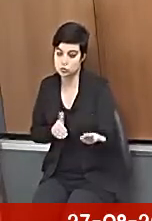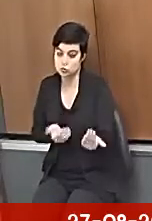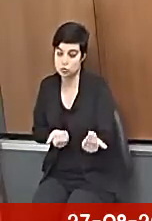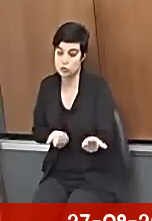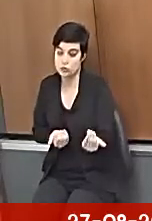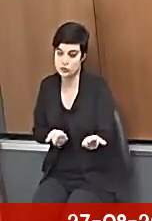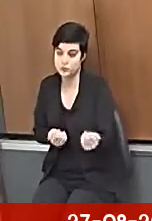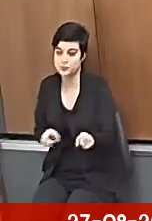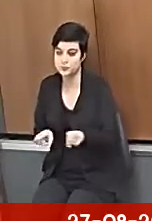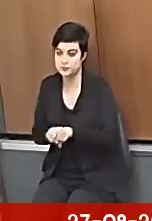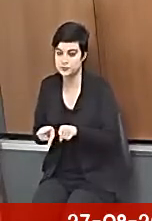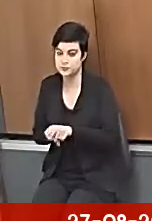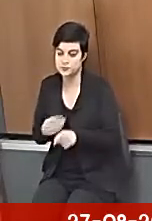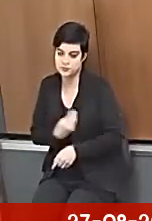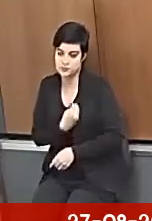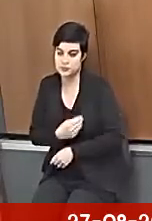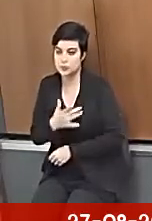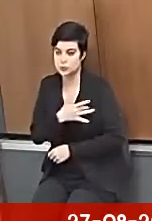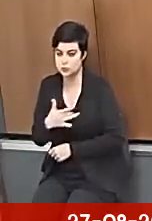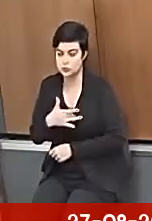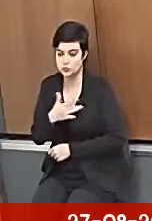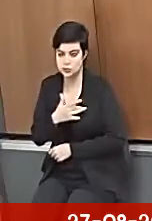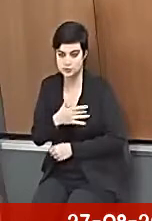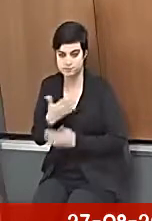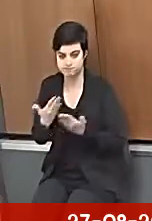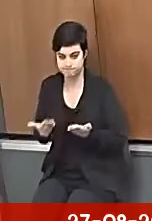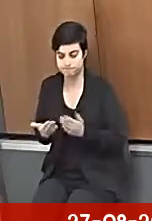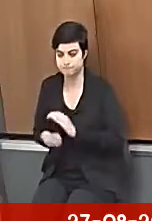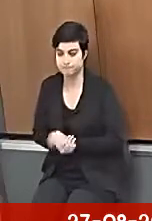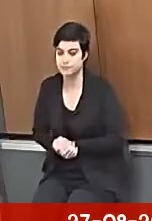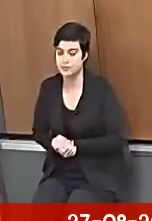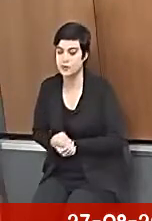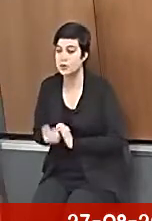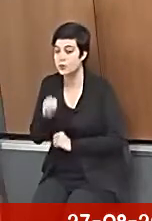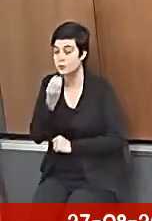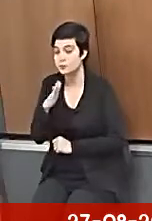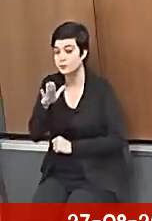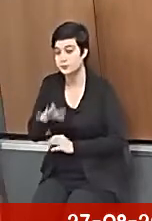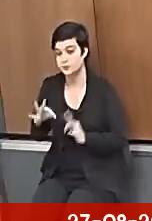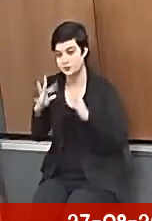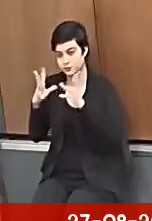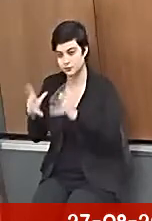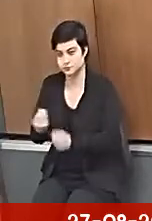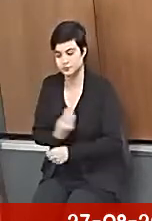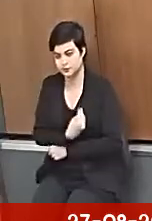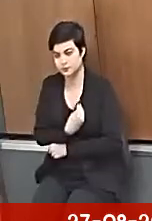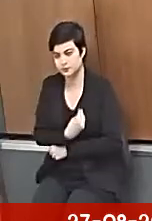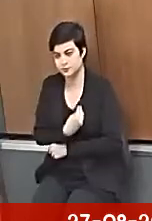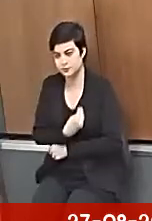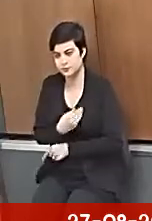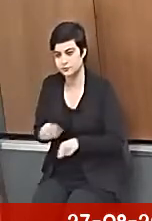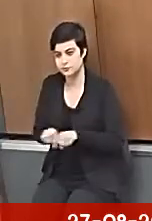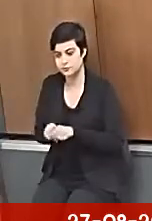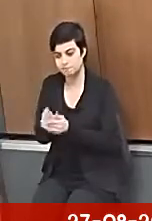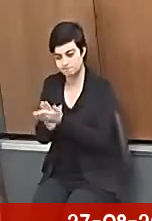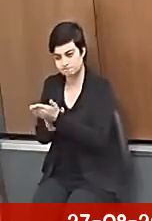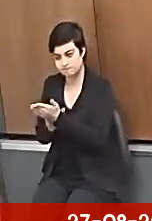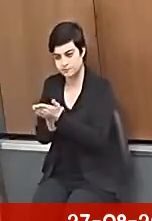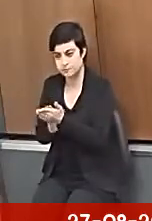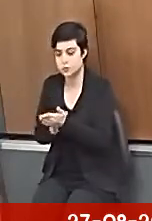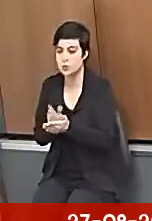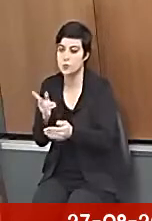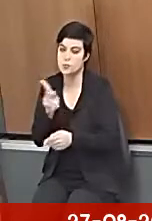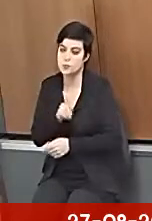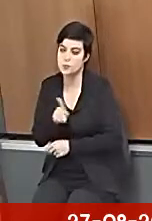esporte clube passo a palavra para o caio boa tarde a todos os presentes é parabenizar meu amigo deputado professor